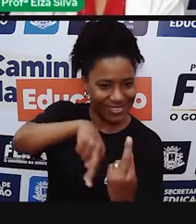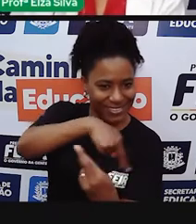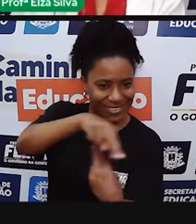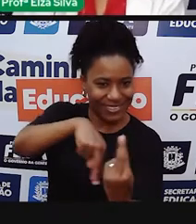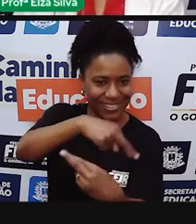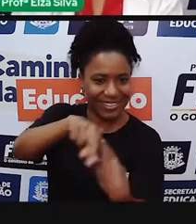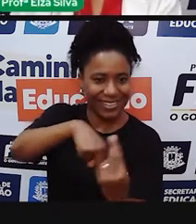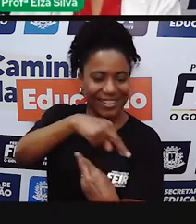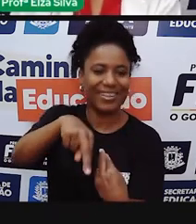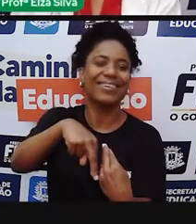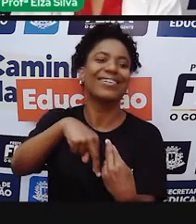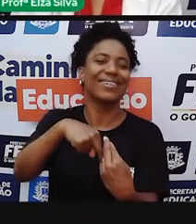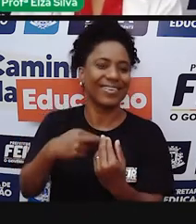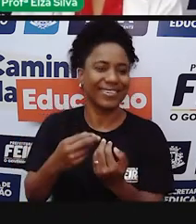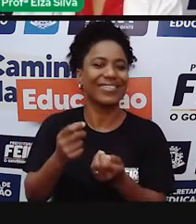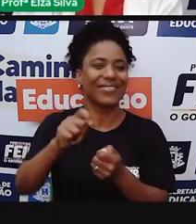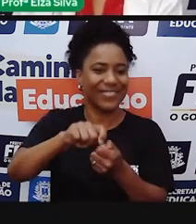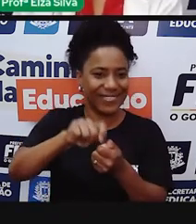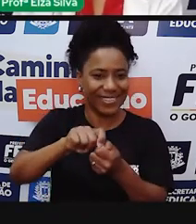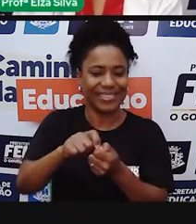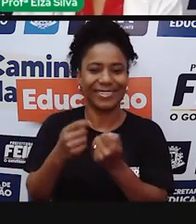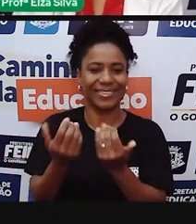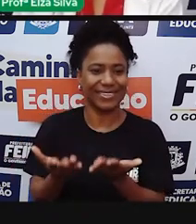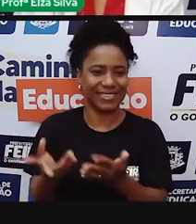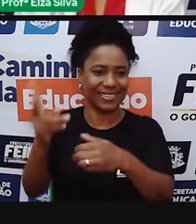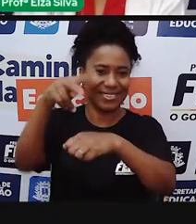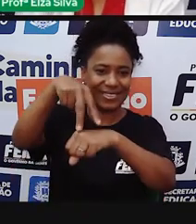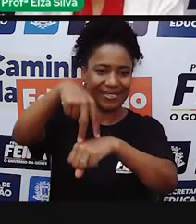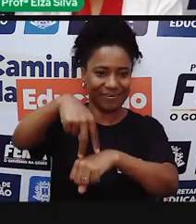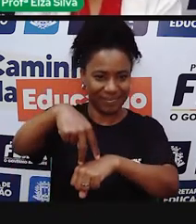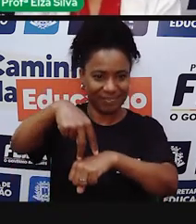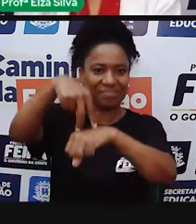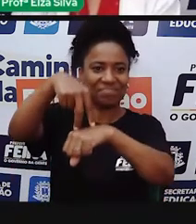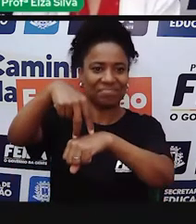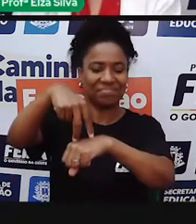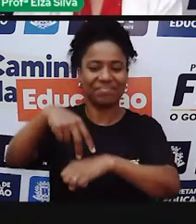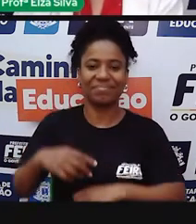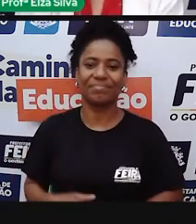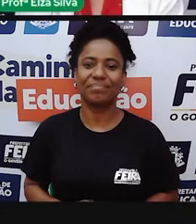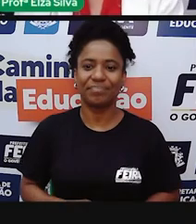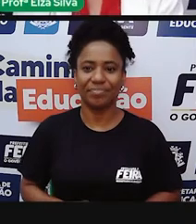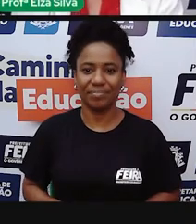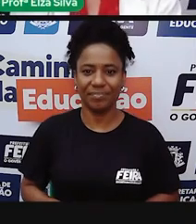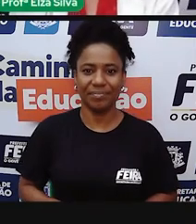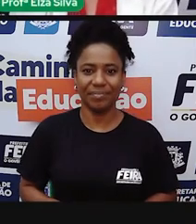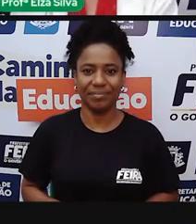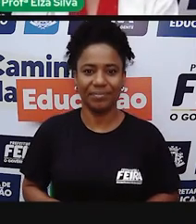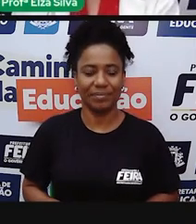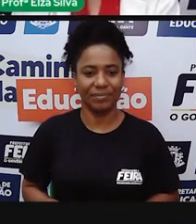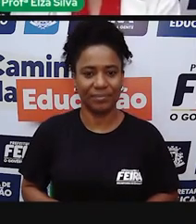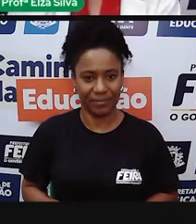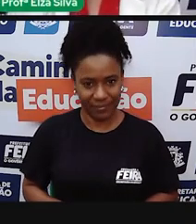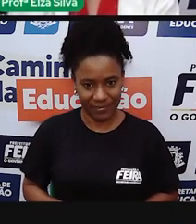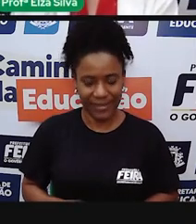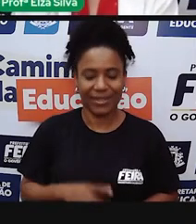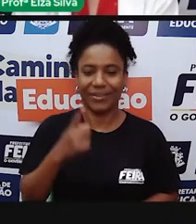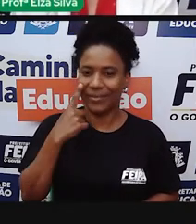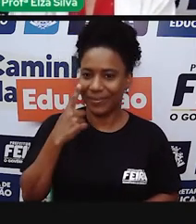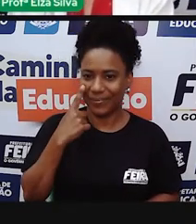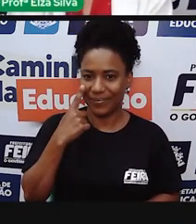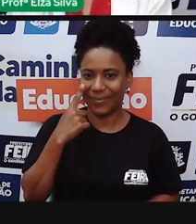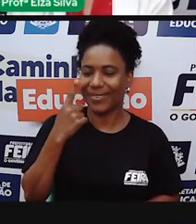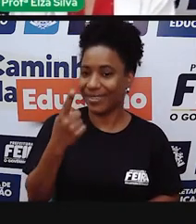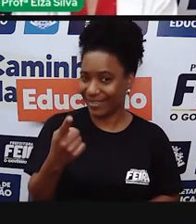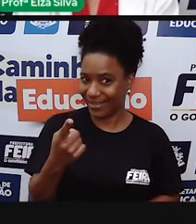a produção do pódio. Ok, students? And now, Let's learn about sports.